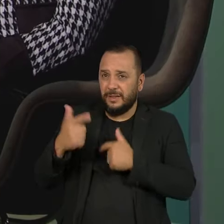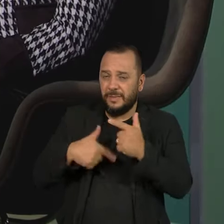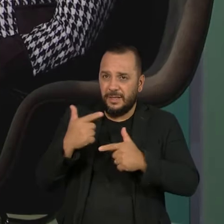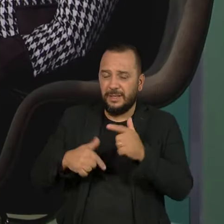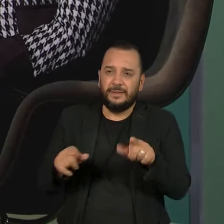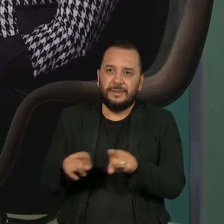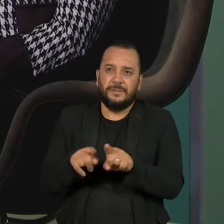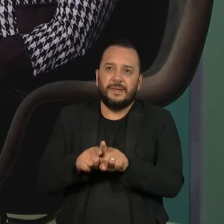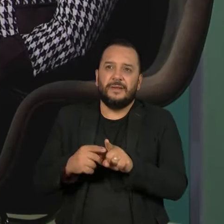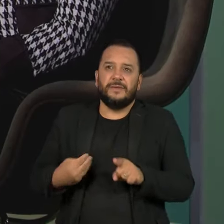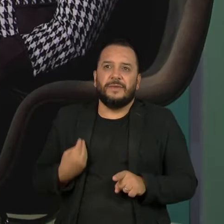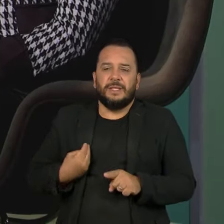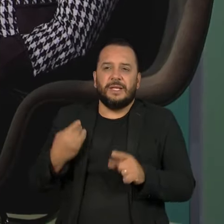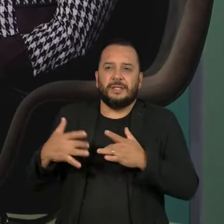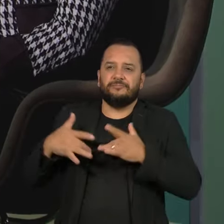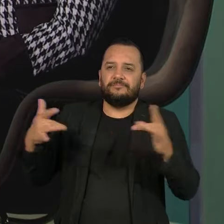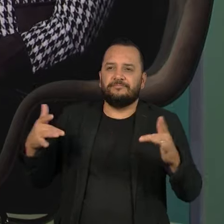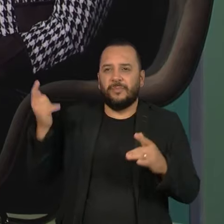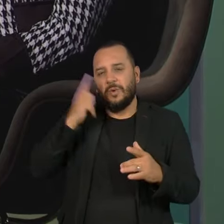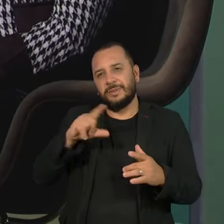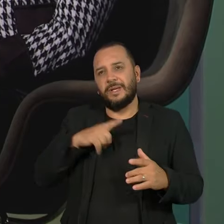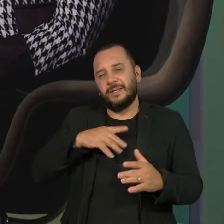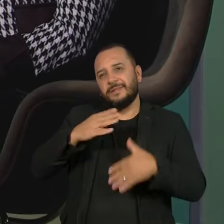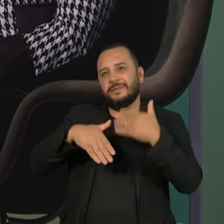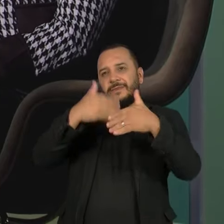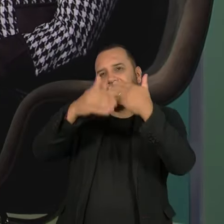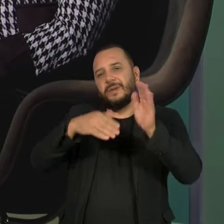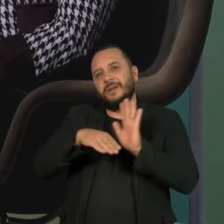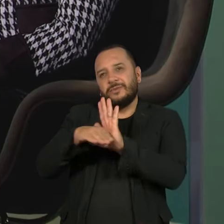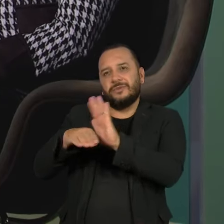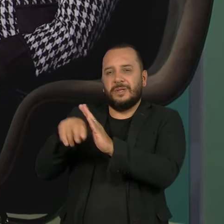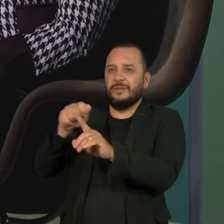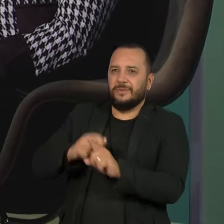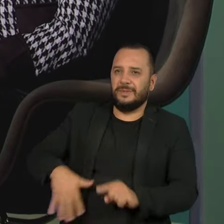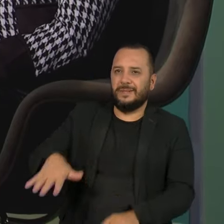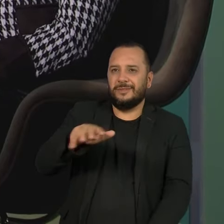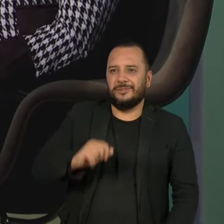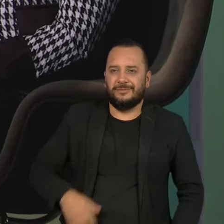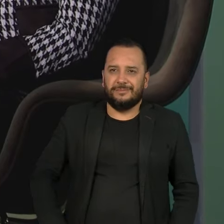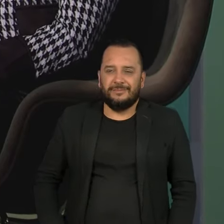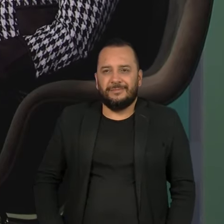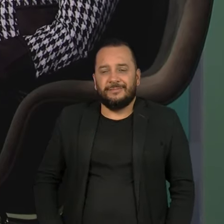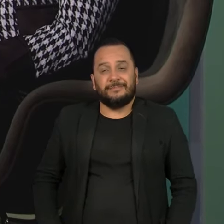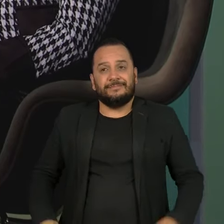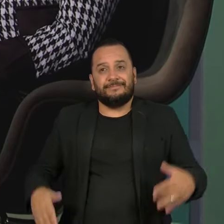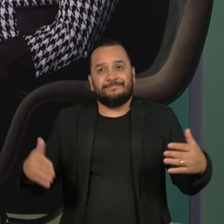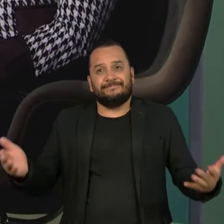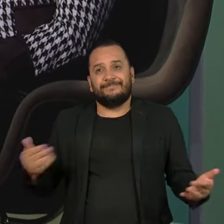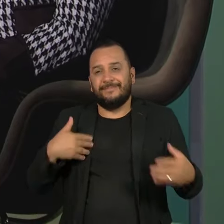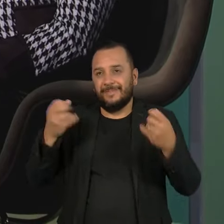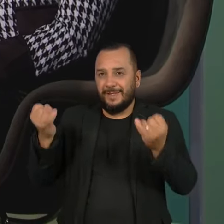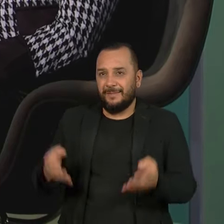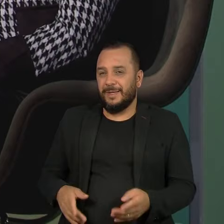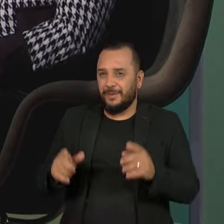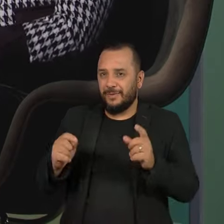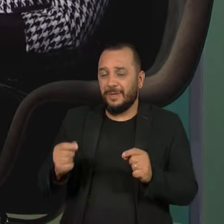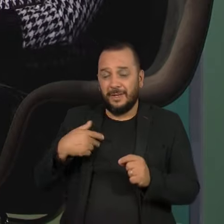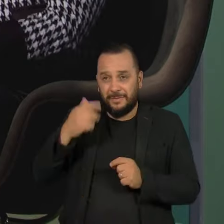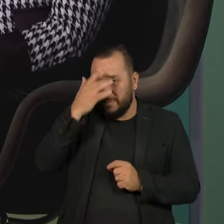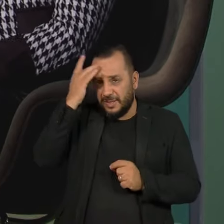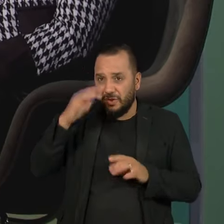a vida para poder desenvolver algo para benefício da sociedade. Então, quando a gente fala dessas fugas de cérebro,